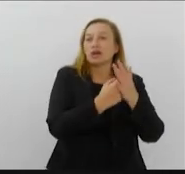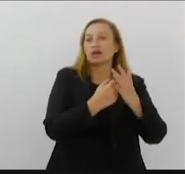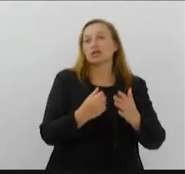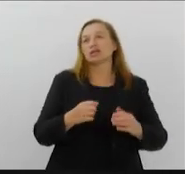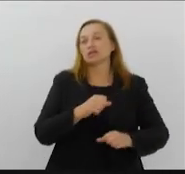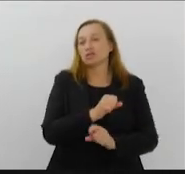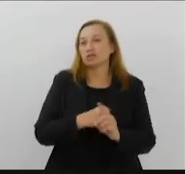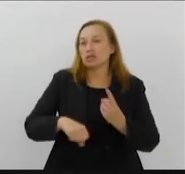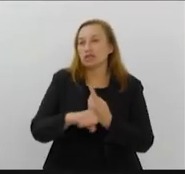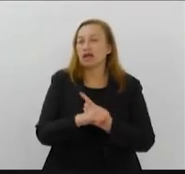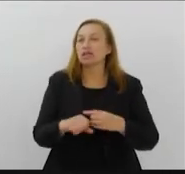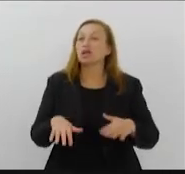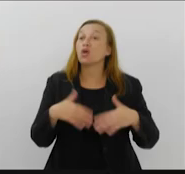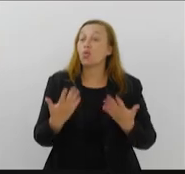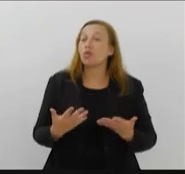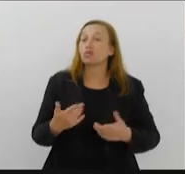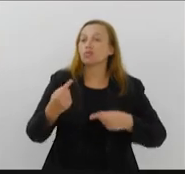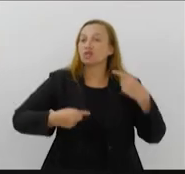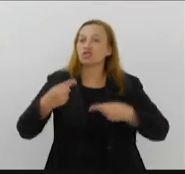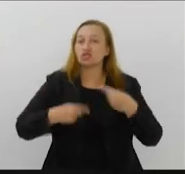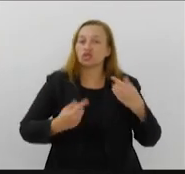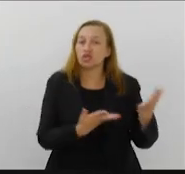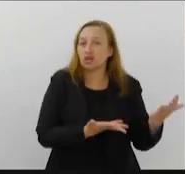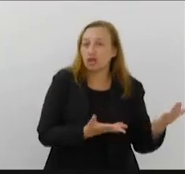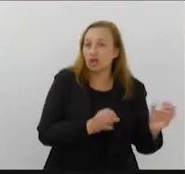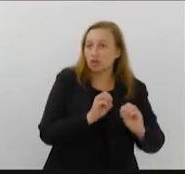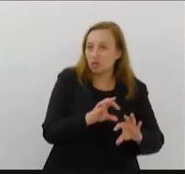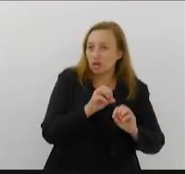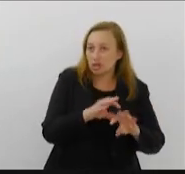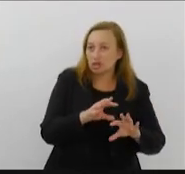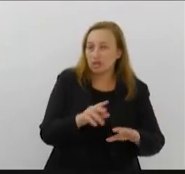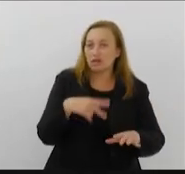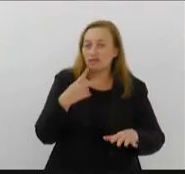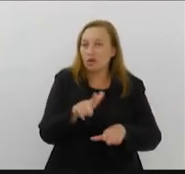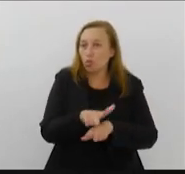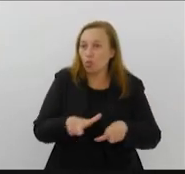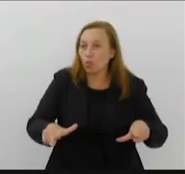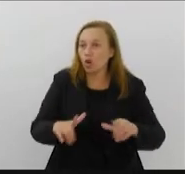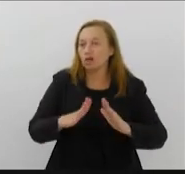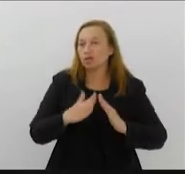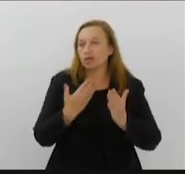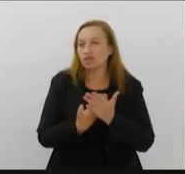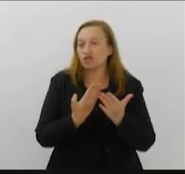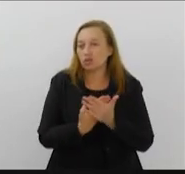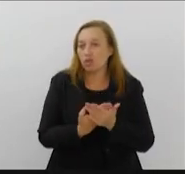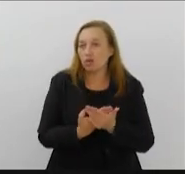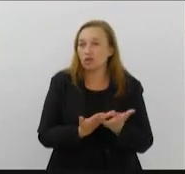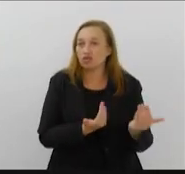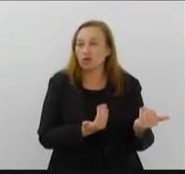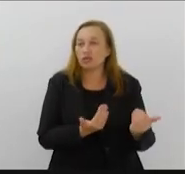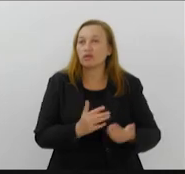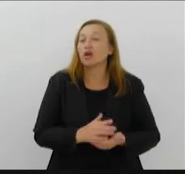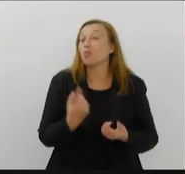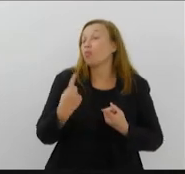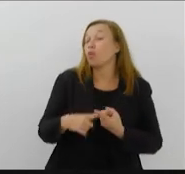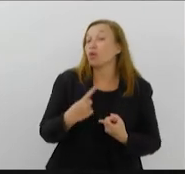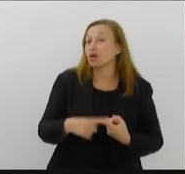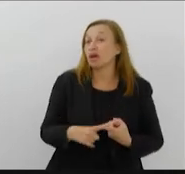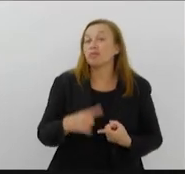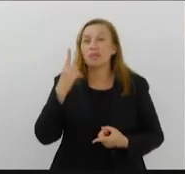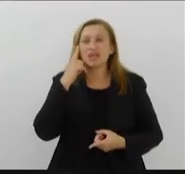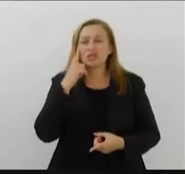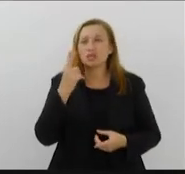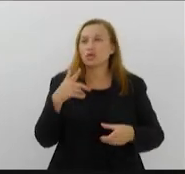E quando a gente chega para discutir educação e fala sobre evasão escolar, a gente pergunta, bom, por que que